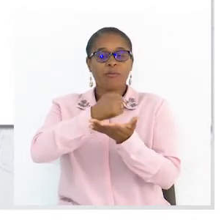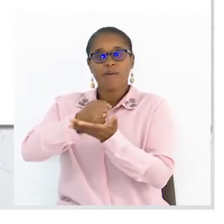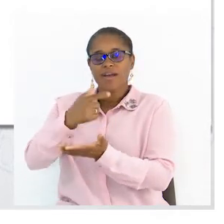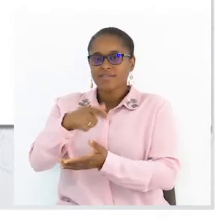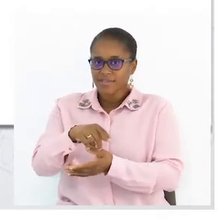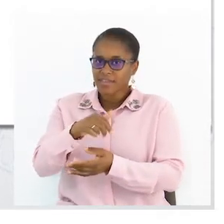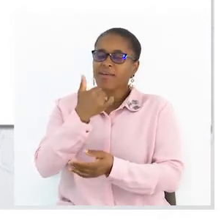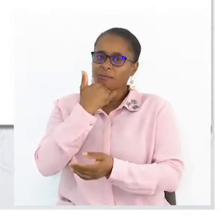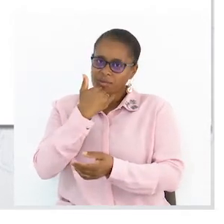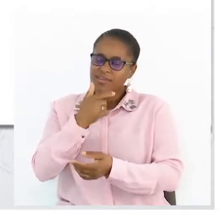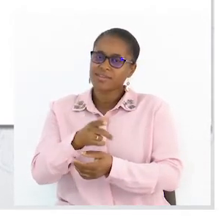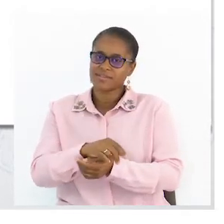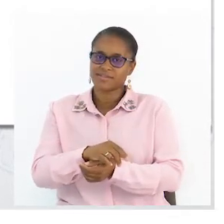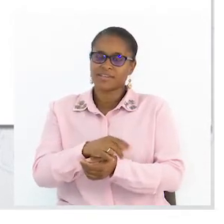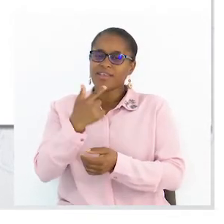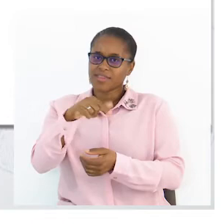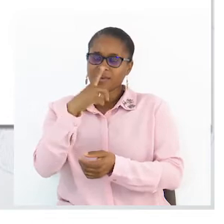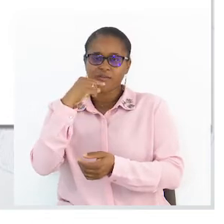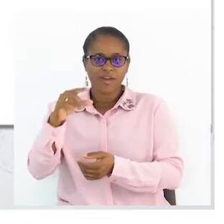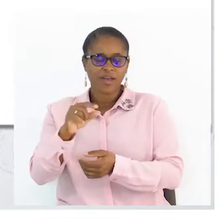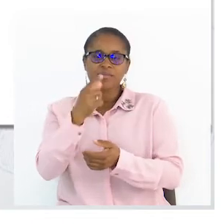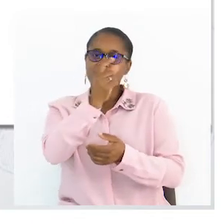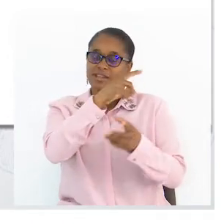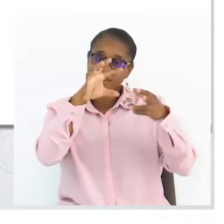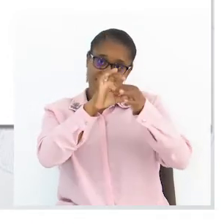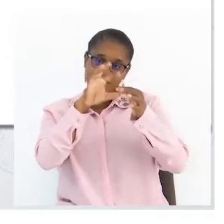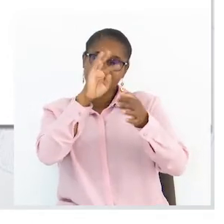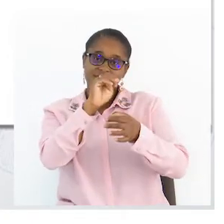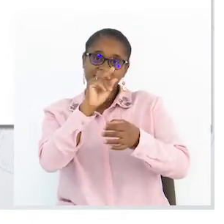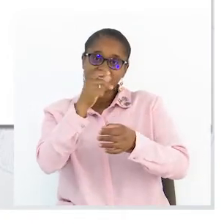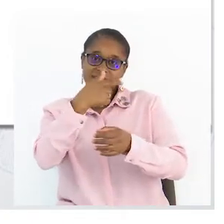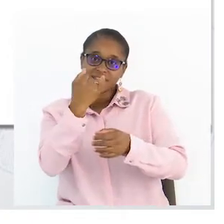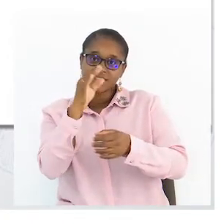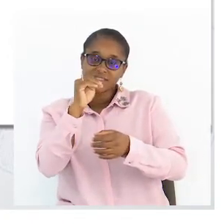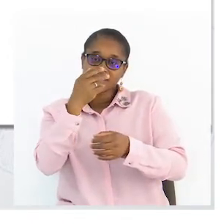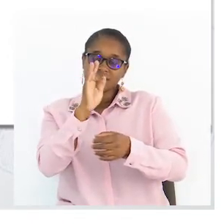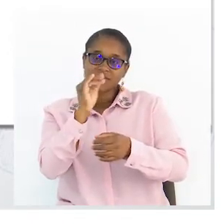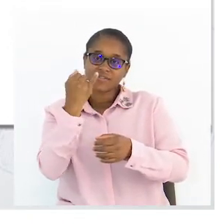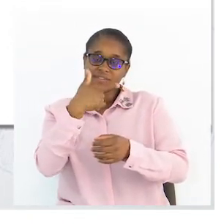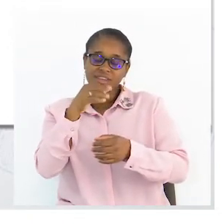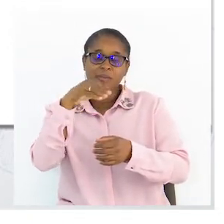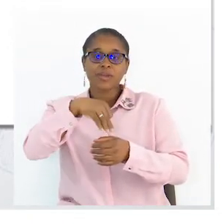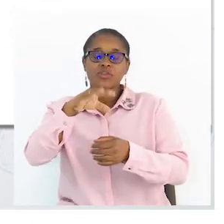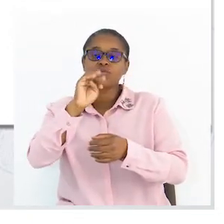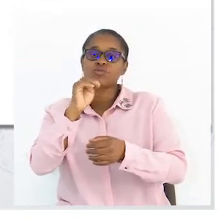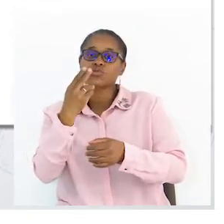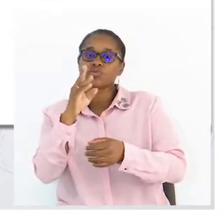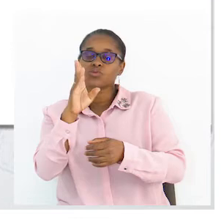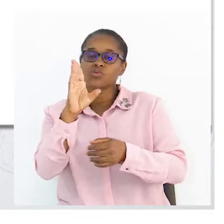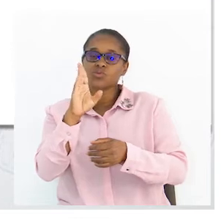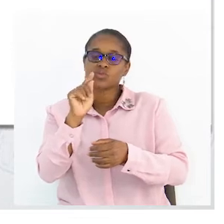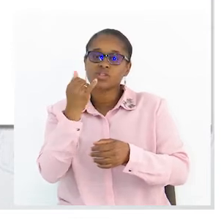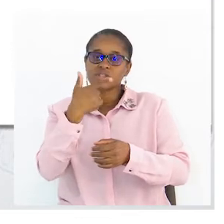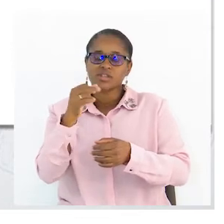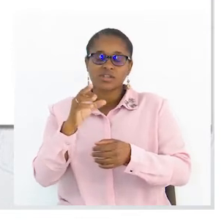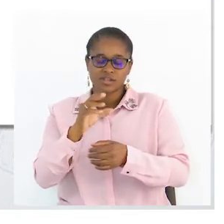satisfeita. Temos o verbo de ligação está satisfeita é o predicativo do sujeito. A linha C, o livro